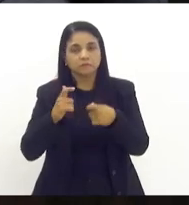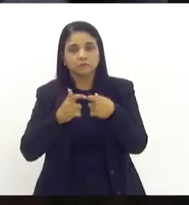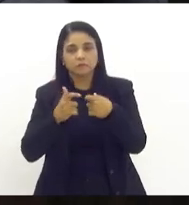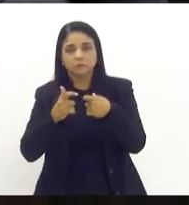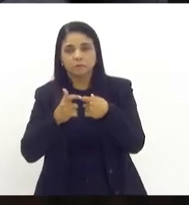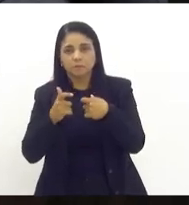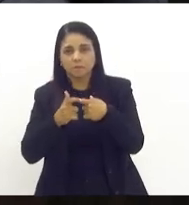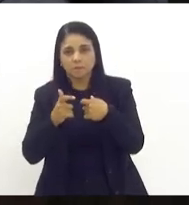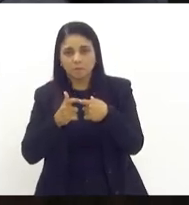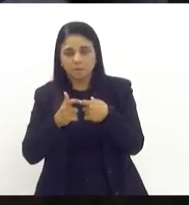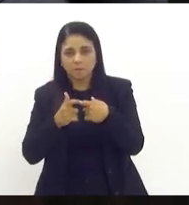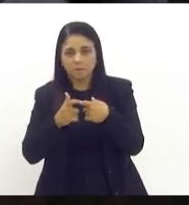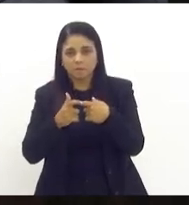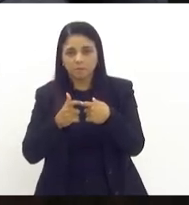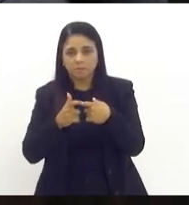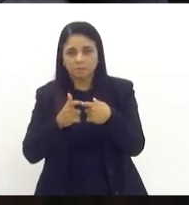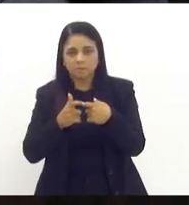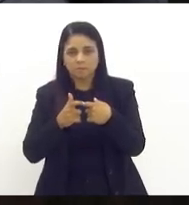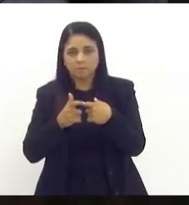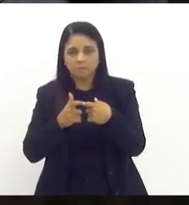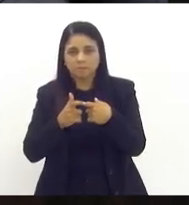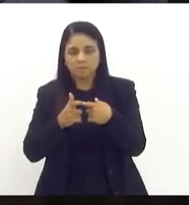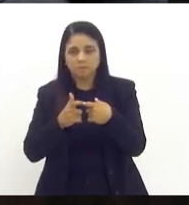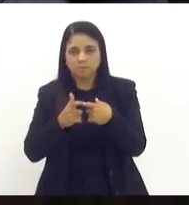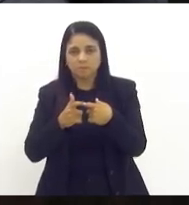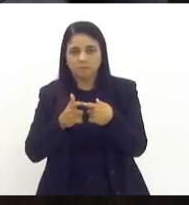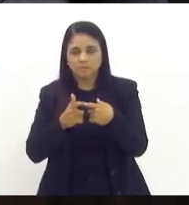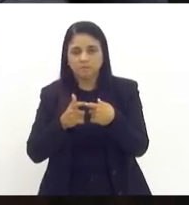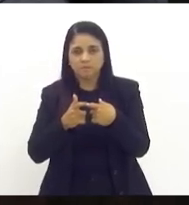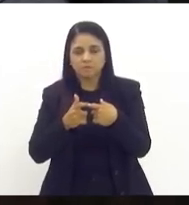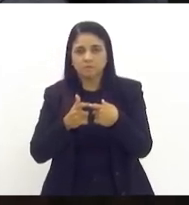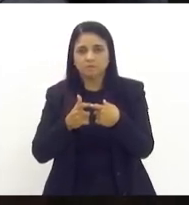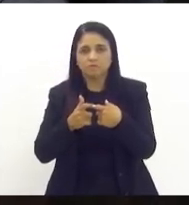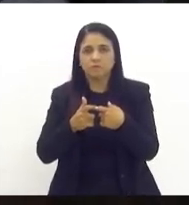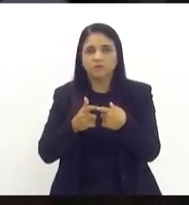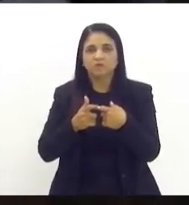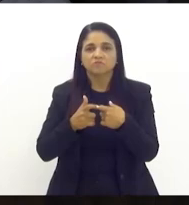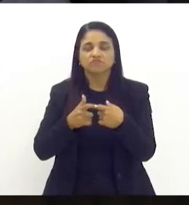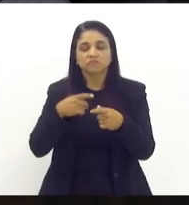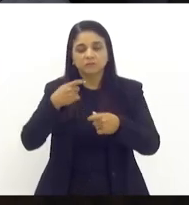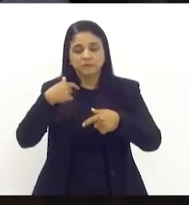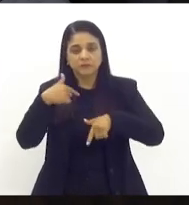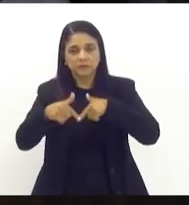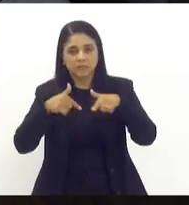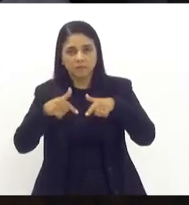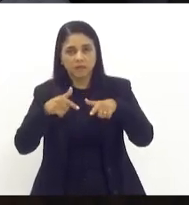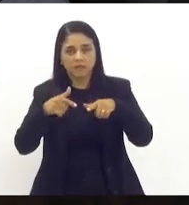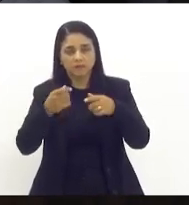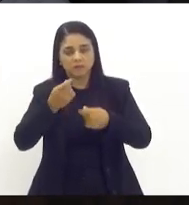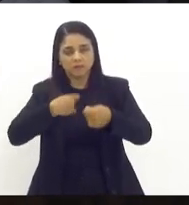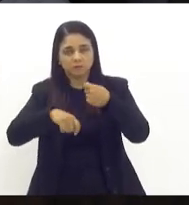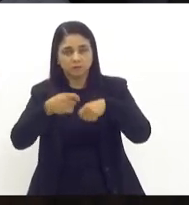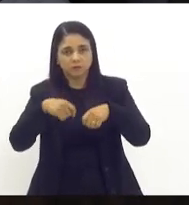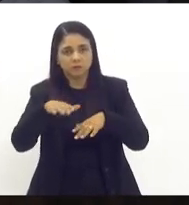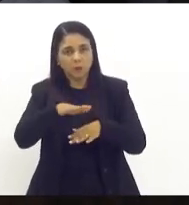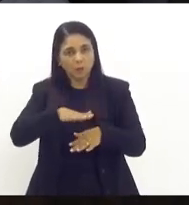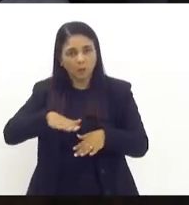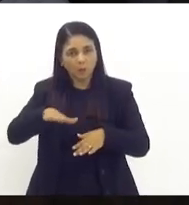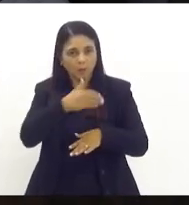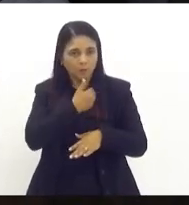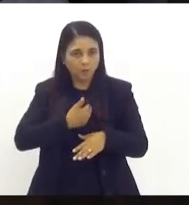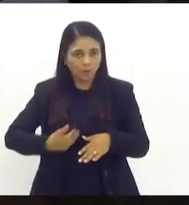de tráfico que trabalha na administração pública para realização do